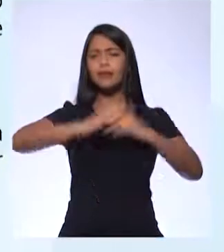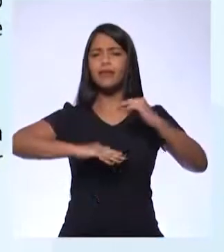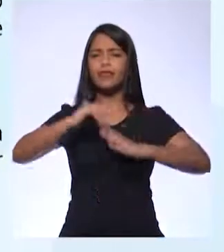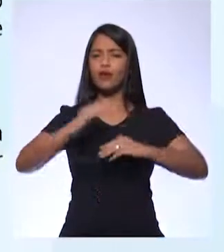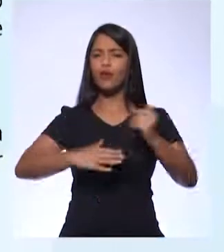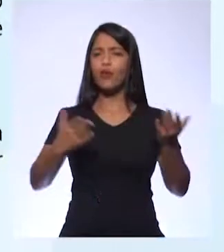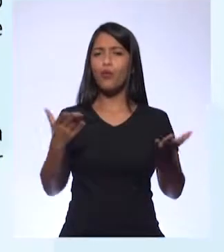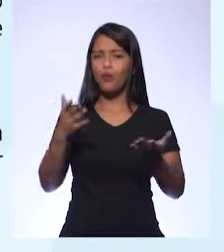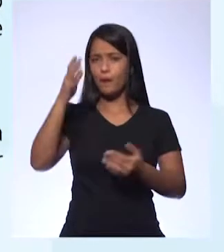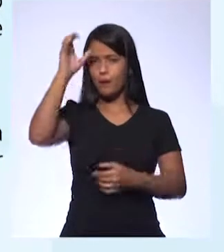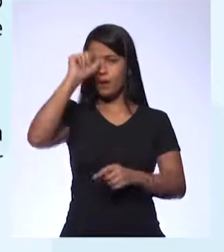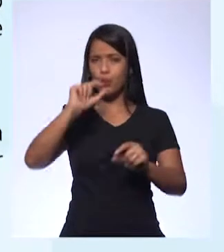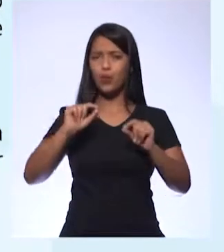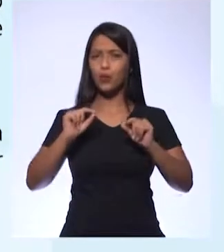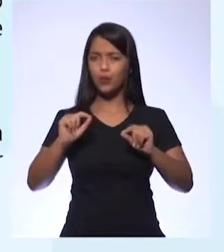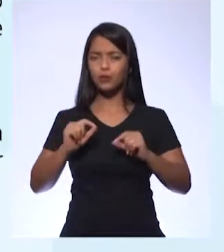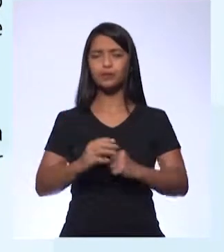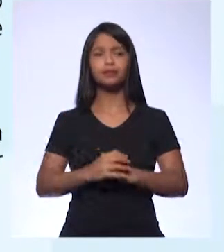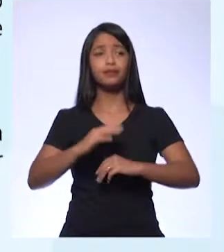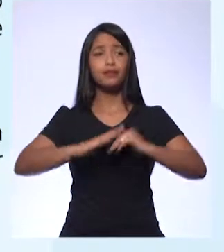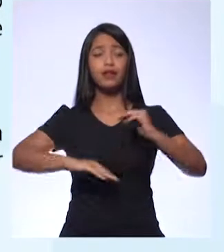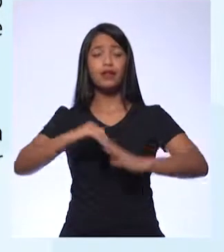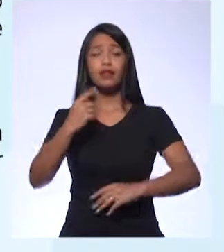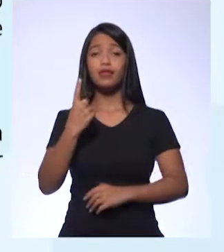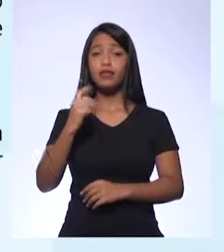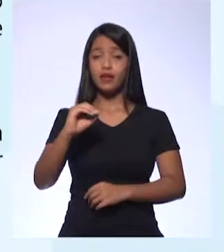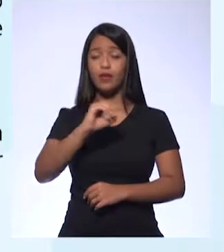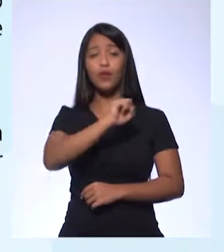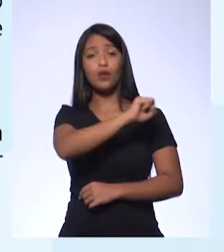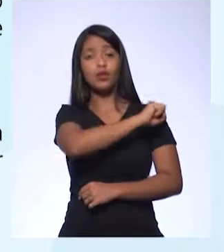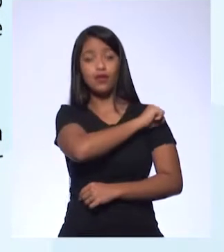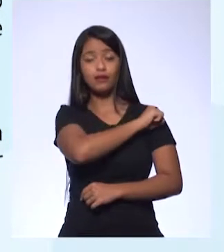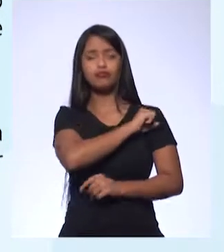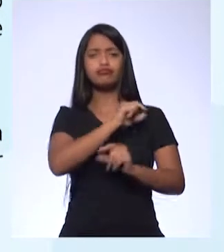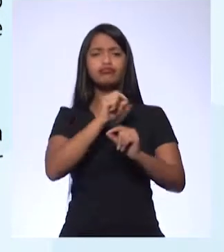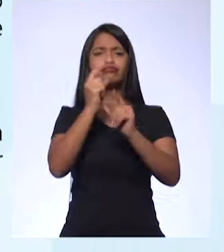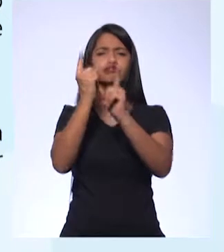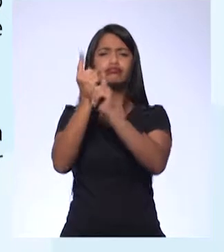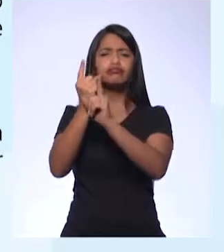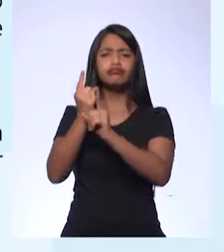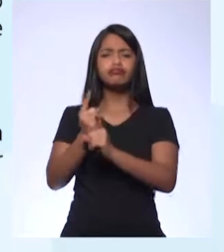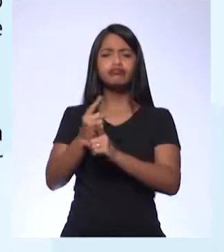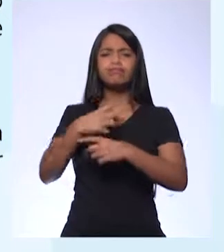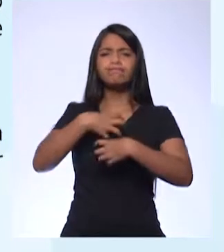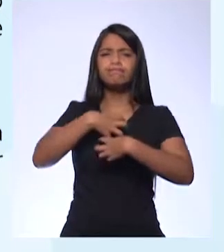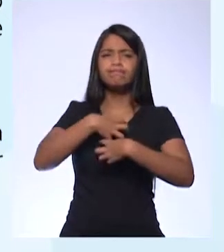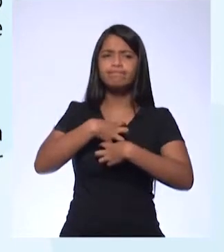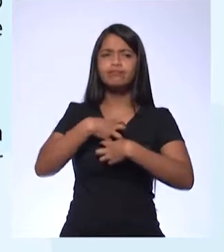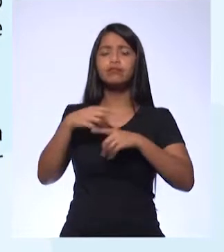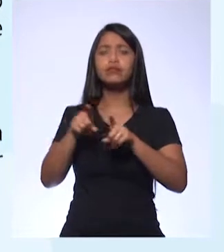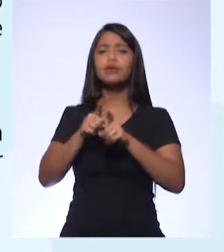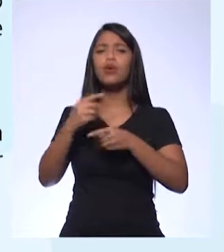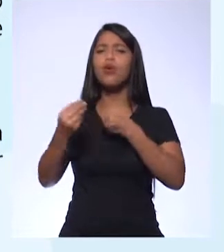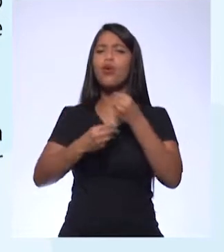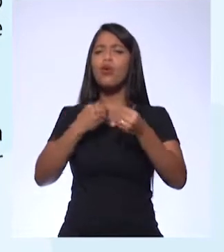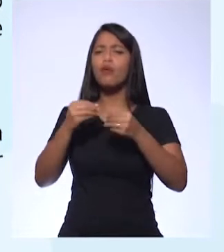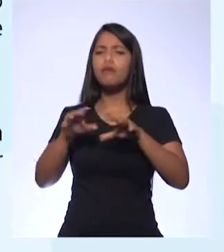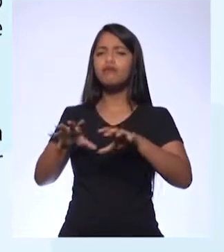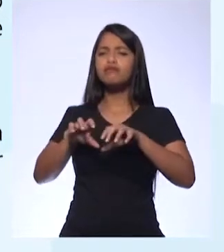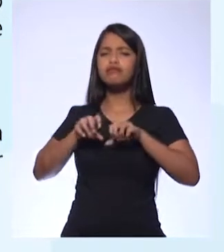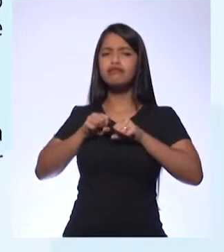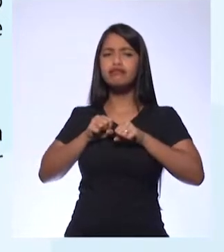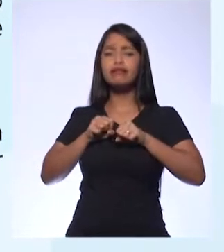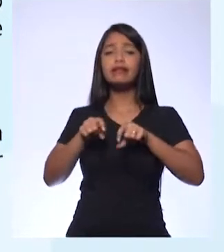trabalhar hoje. Tá? Então nós vamos trabalhar a 10 do oitavo ano, que é identificar sintomas, modos de transmissão, tratamento